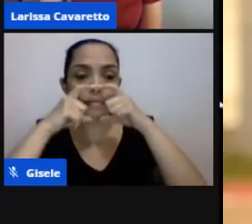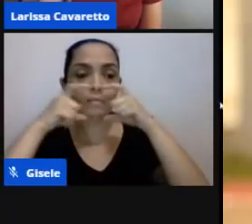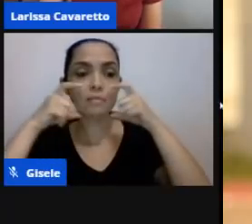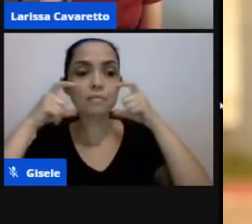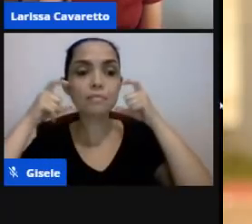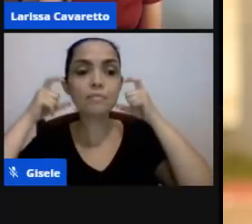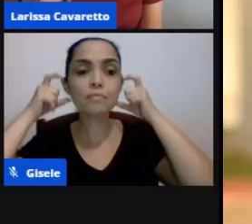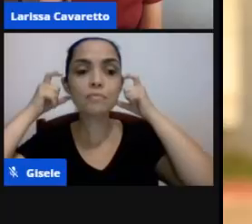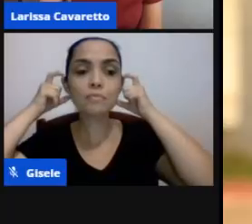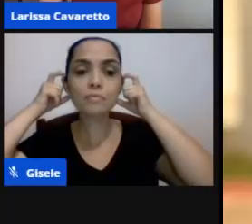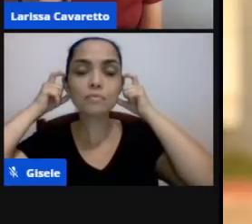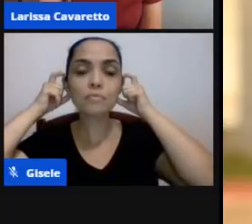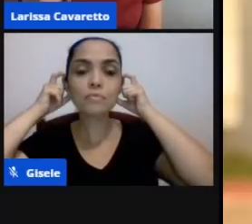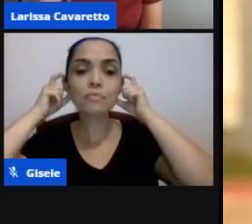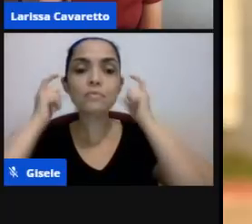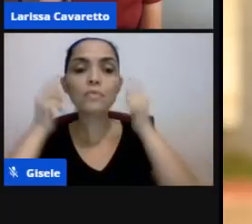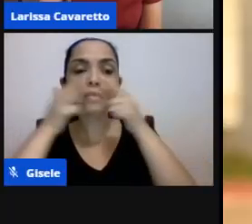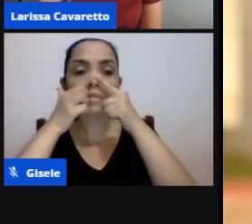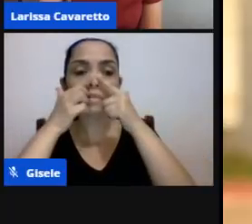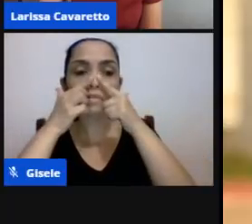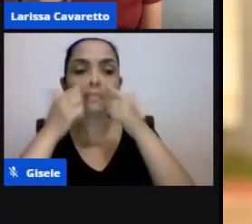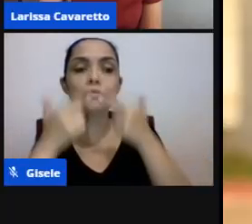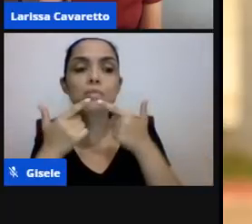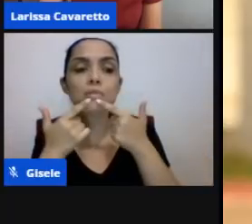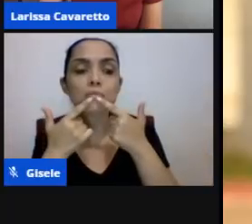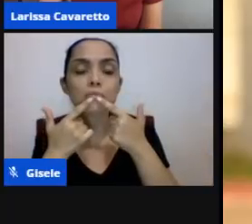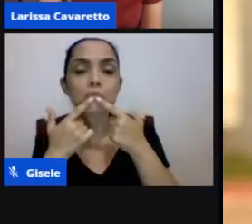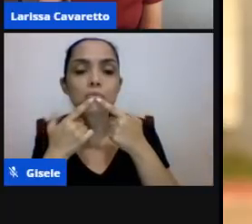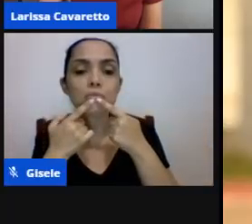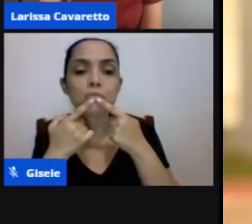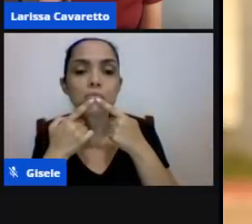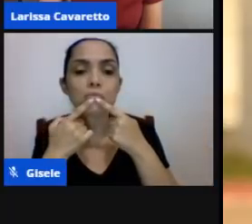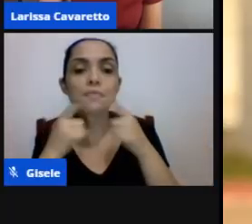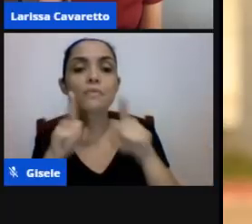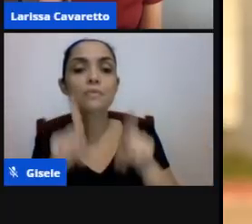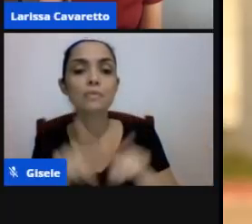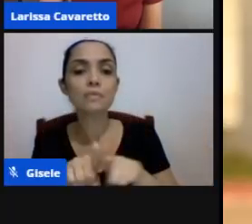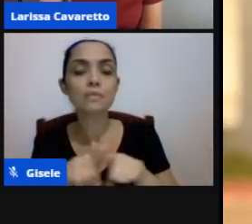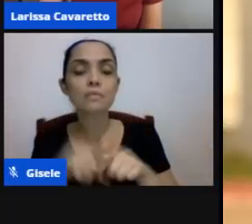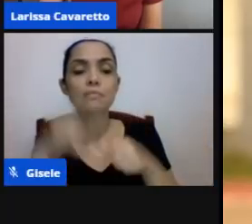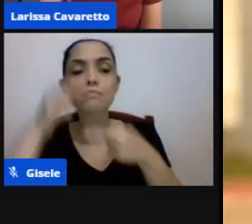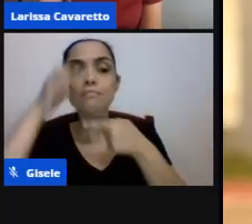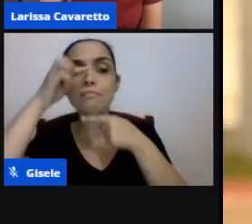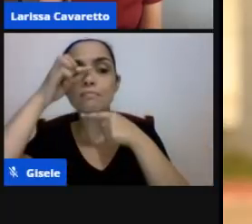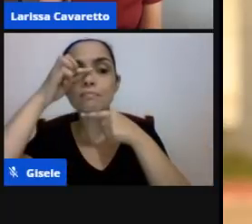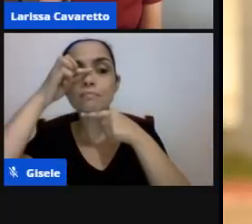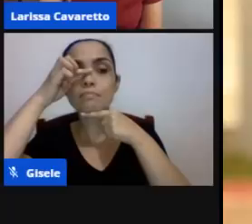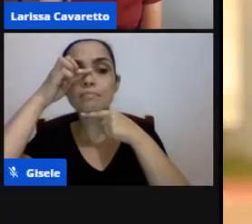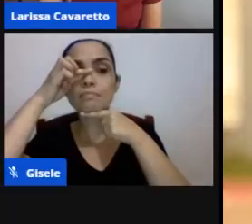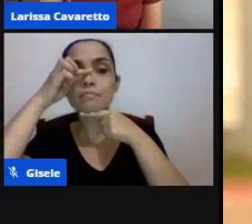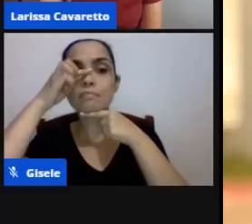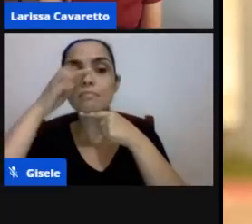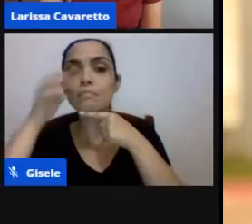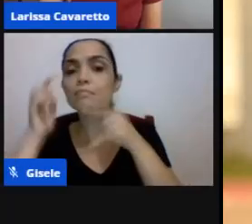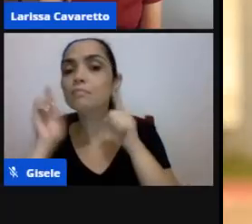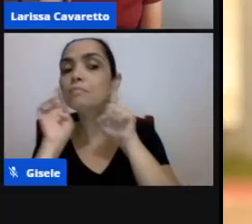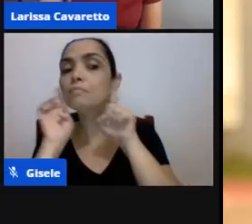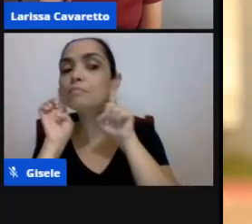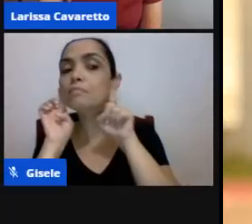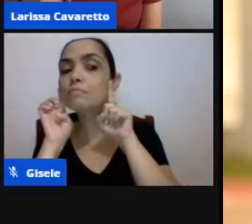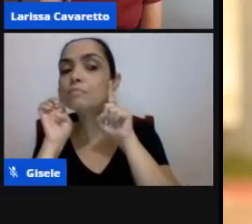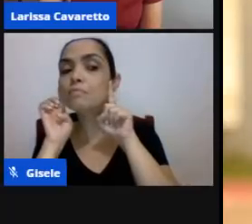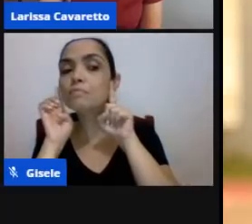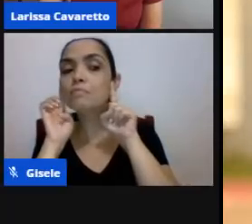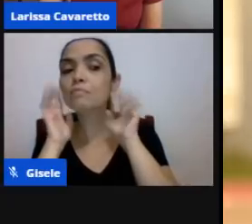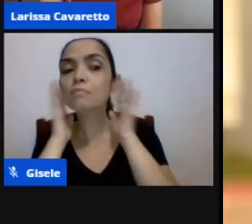cobrir completamente o nariz e a boca. Além disso, ela deve estar bem ajustada ao seu rosto. Não pode ter espaços